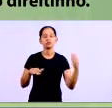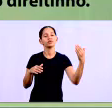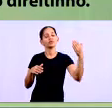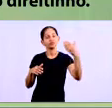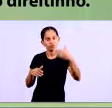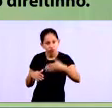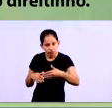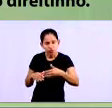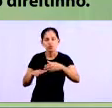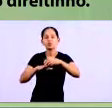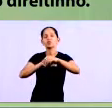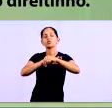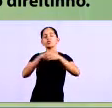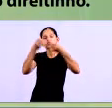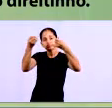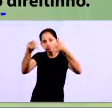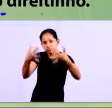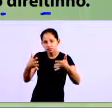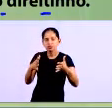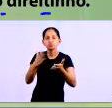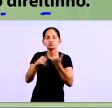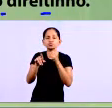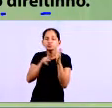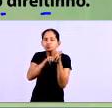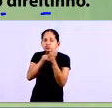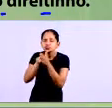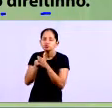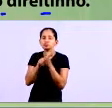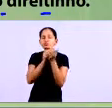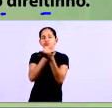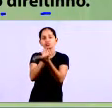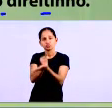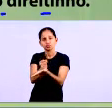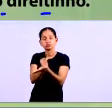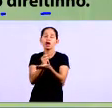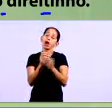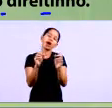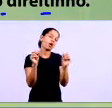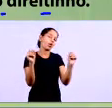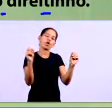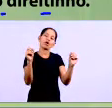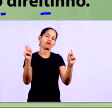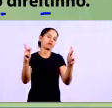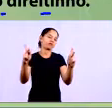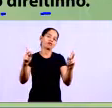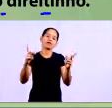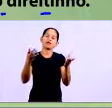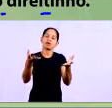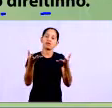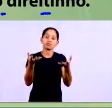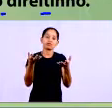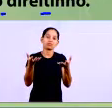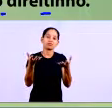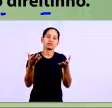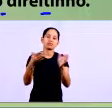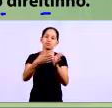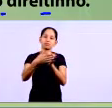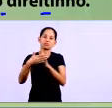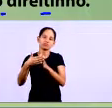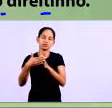vê isso direitinho. Vitor, beleza, era isso mesmo que eu ia